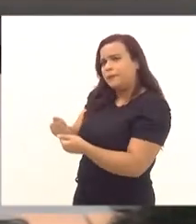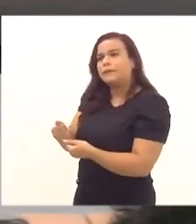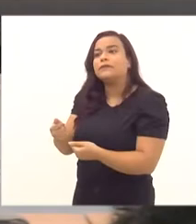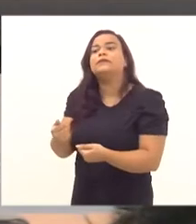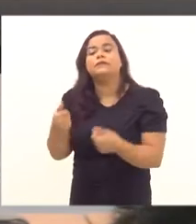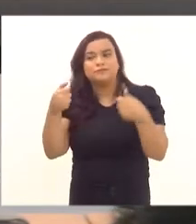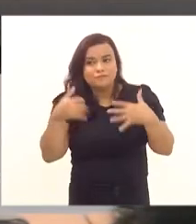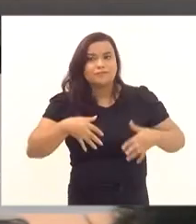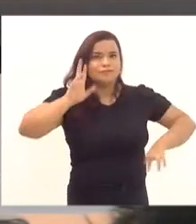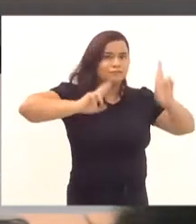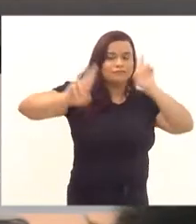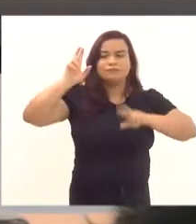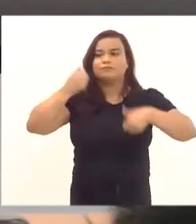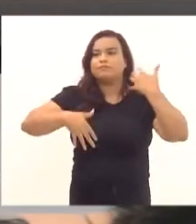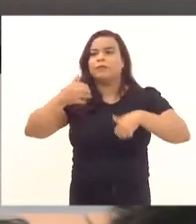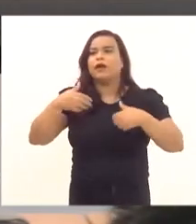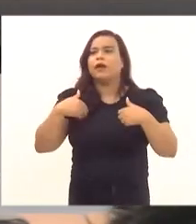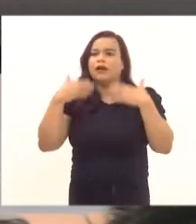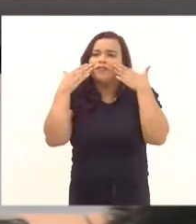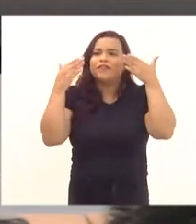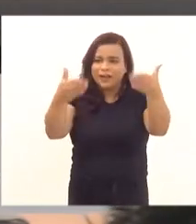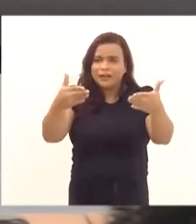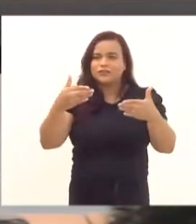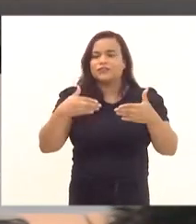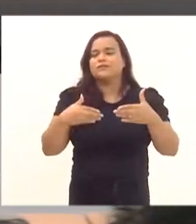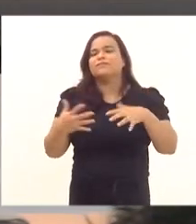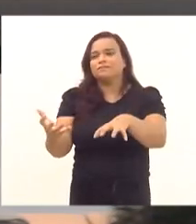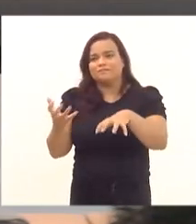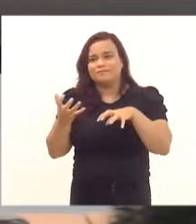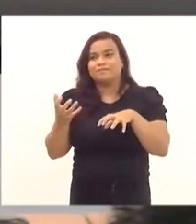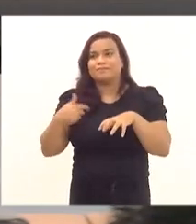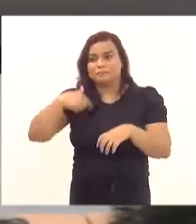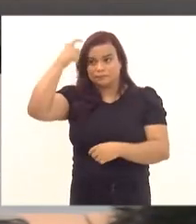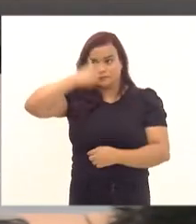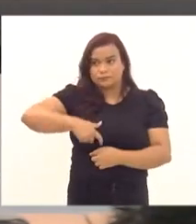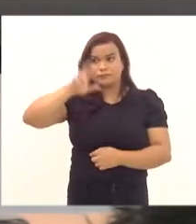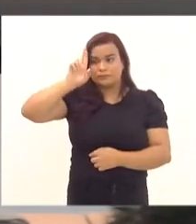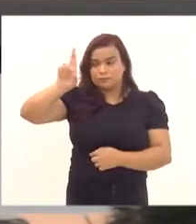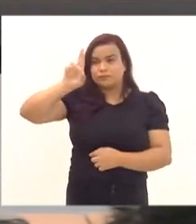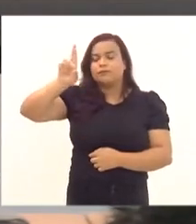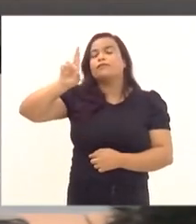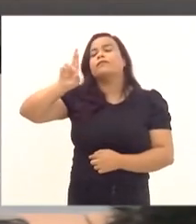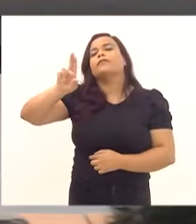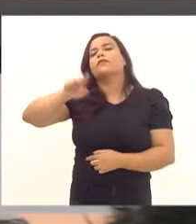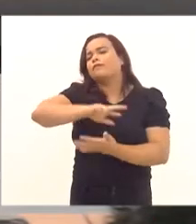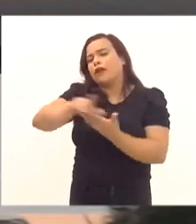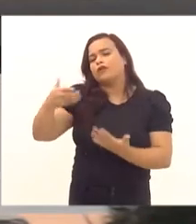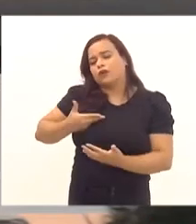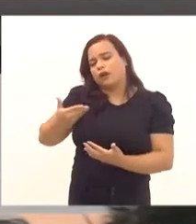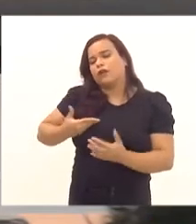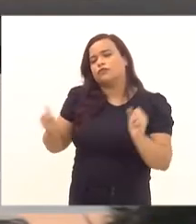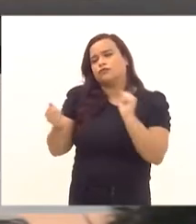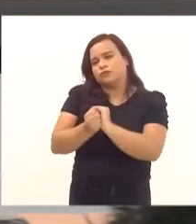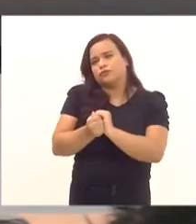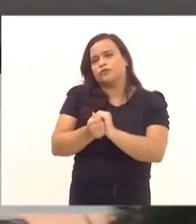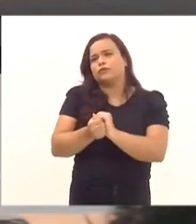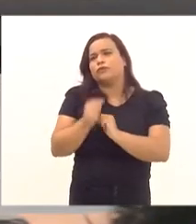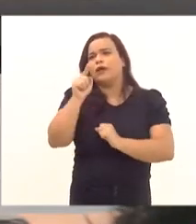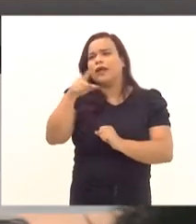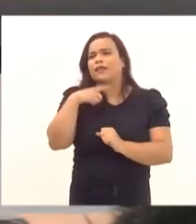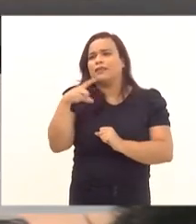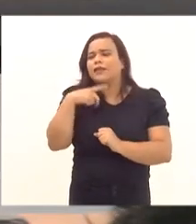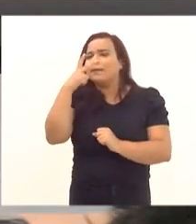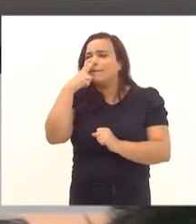pela democratização da comunicação que eu presido com a participação de vários colegas parlamentares de que o livro da Mônica em 30 errados